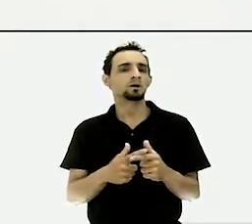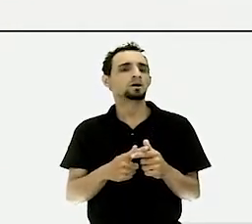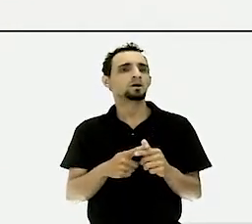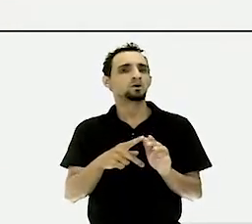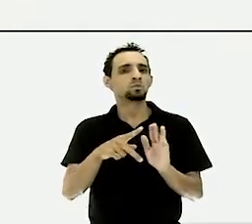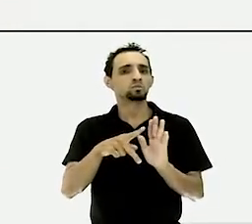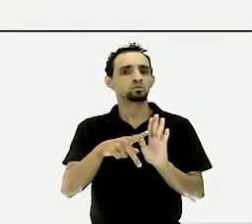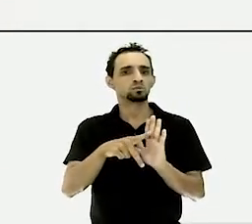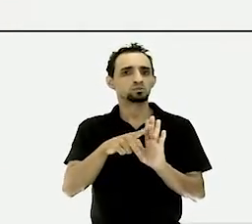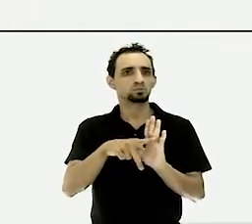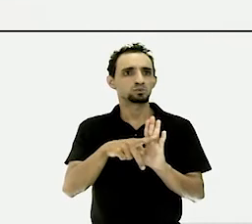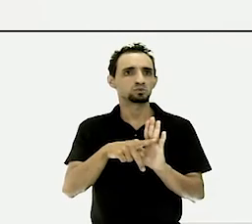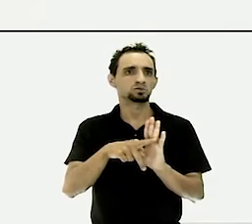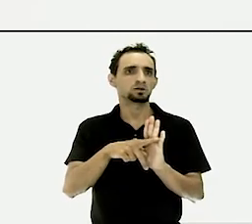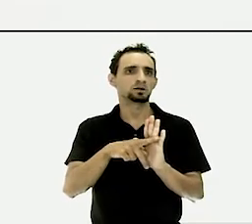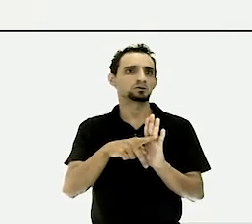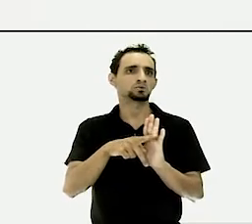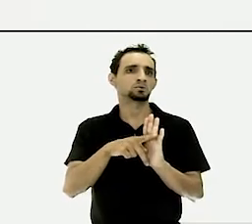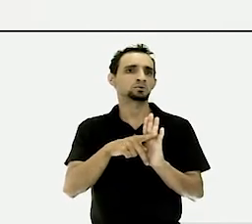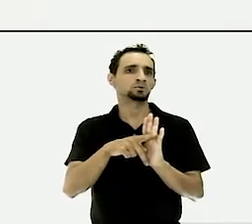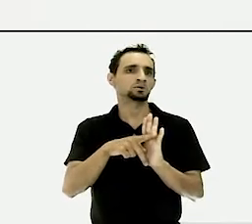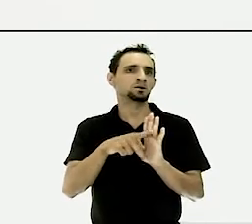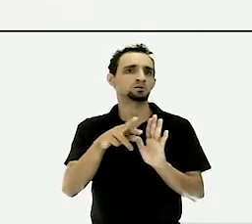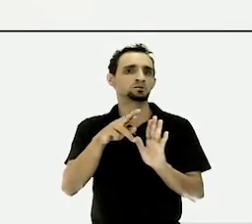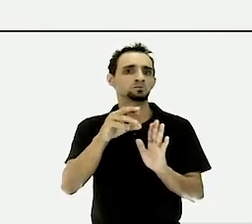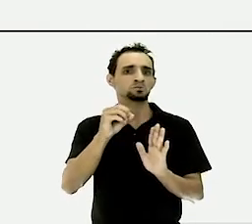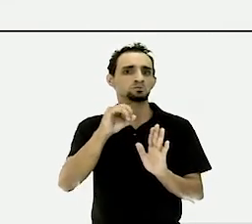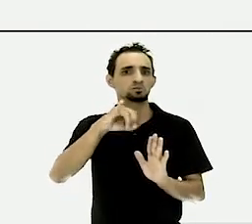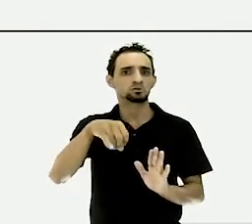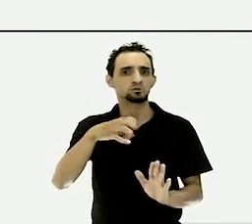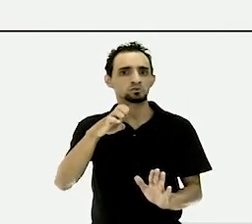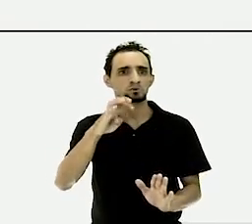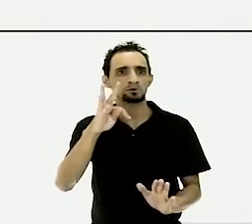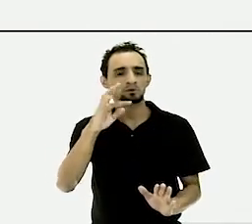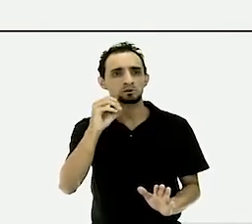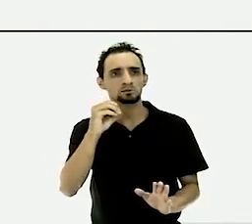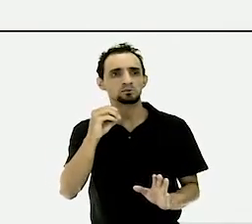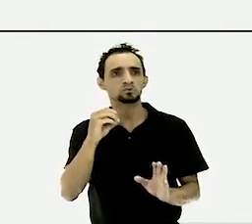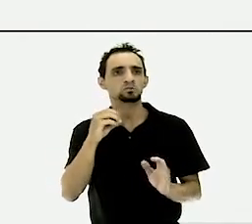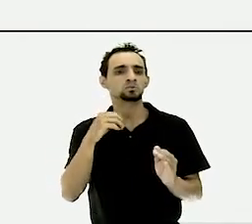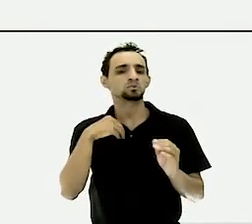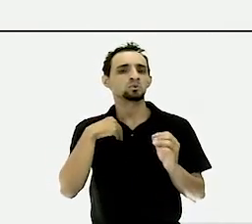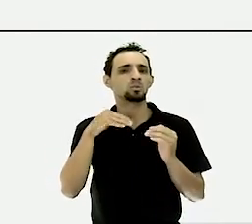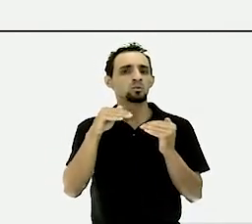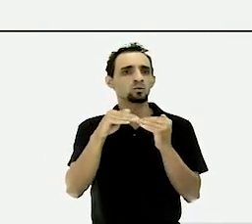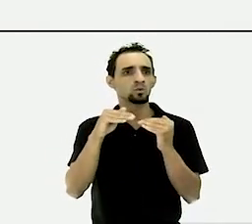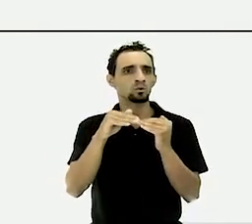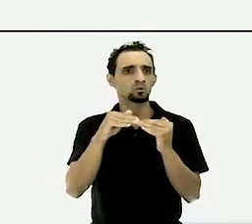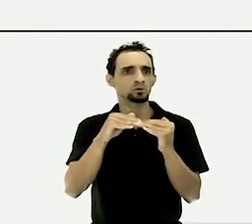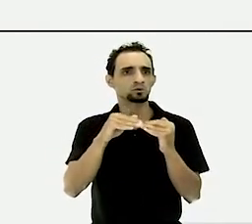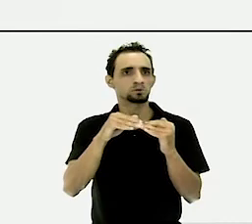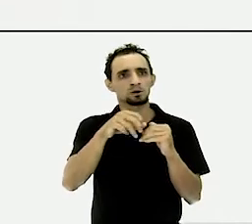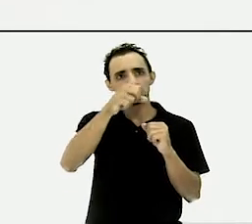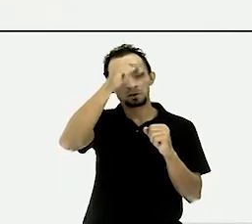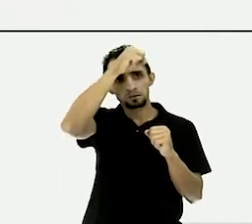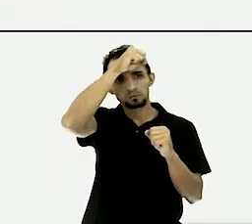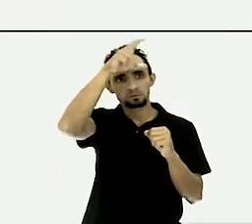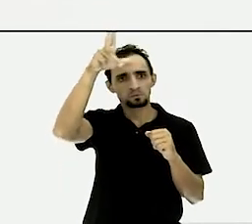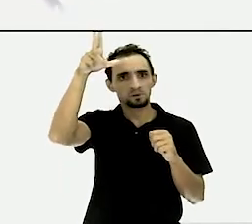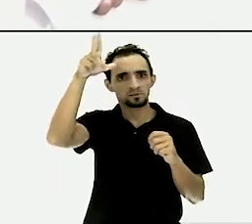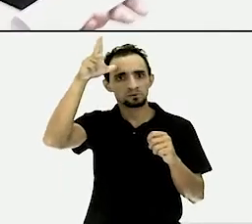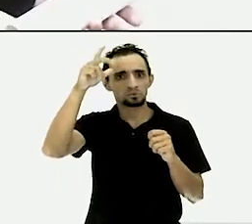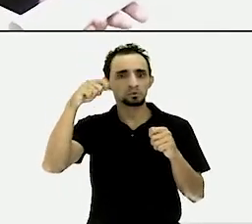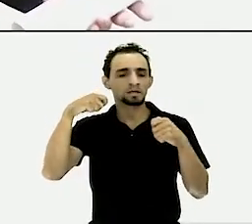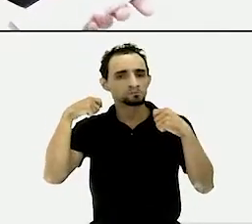estará ouvindo os vereadores. Né? Nós não estamos aqui, viemos aqui para brigar com o prefeito, com o Executivo, mas nós temos que